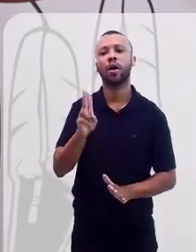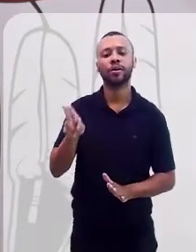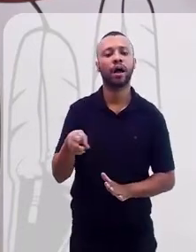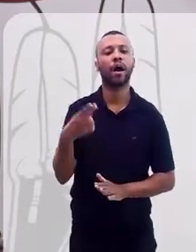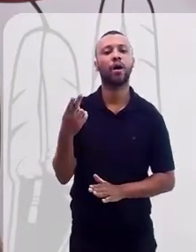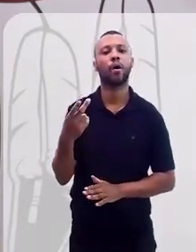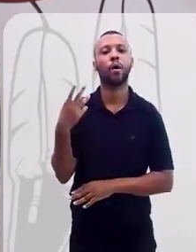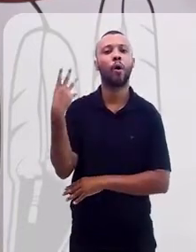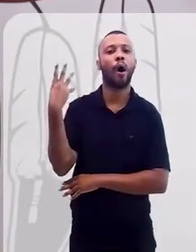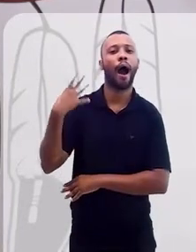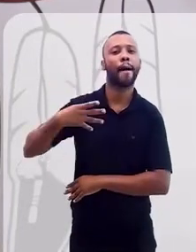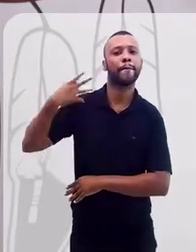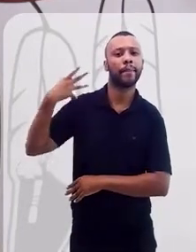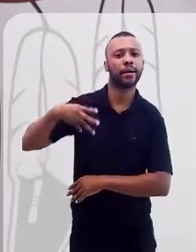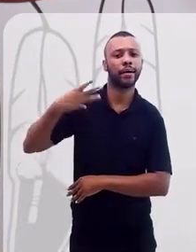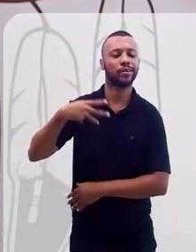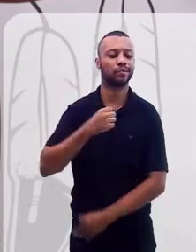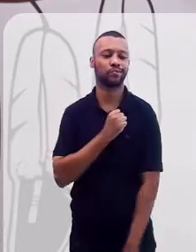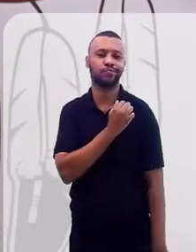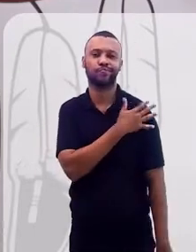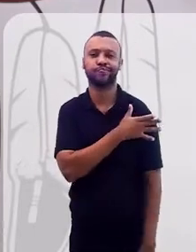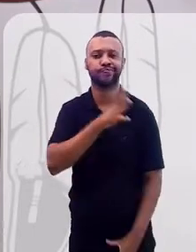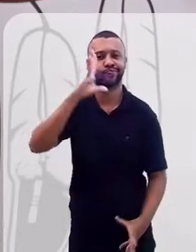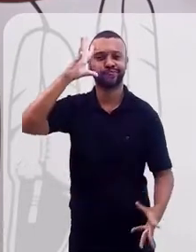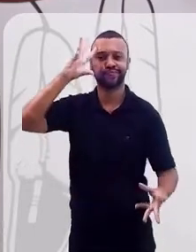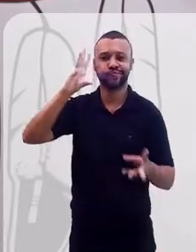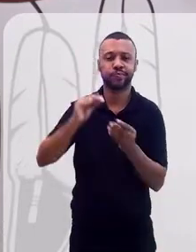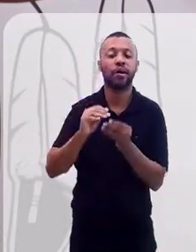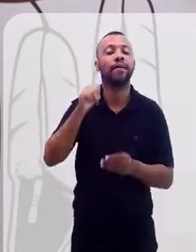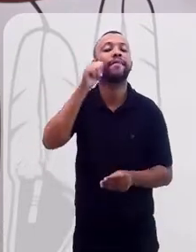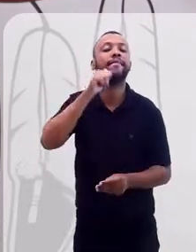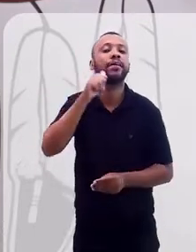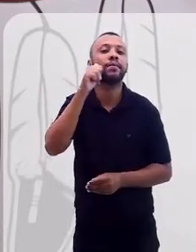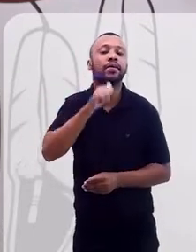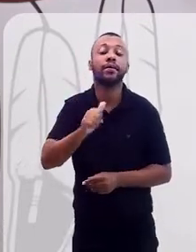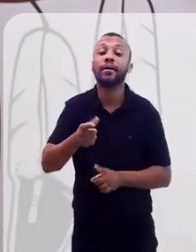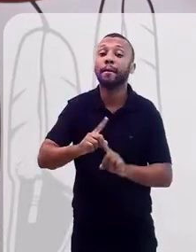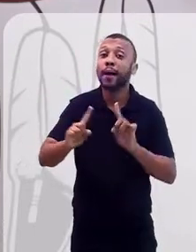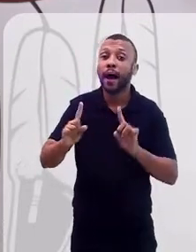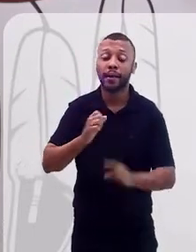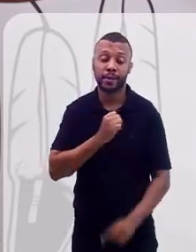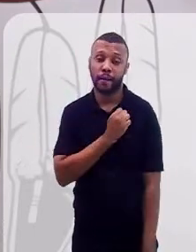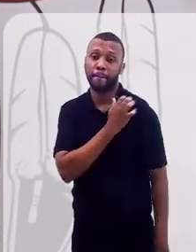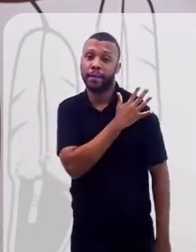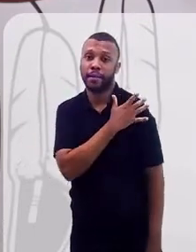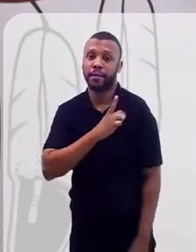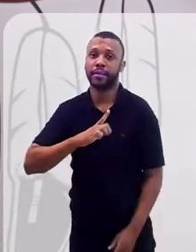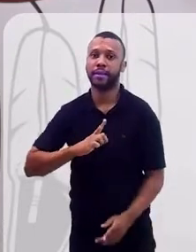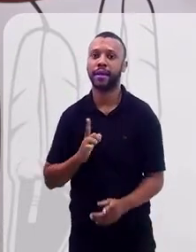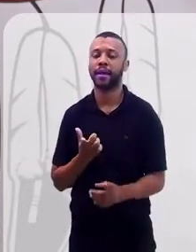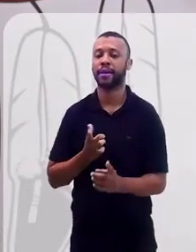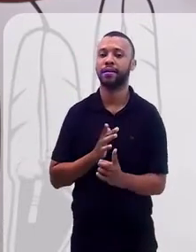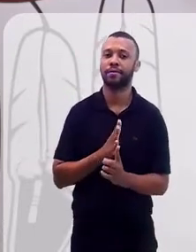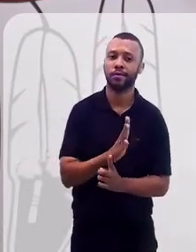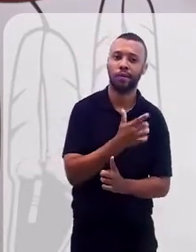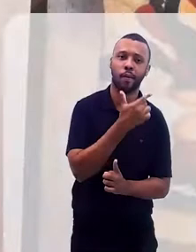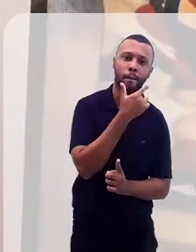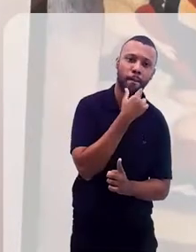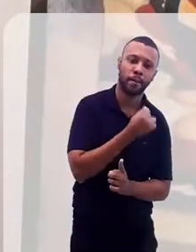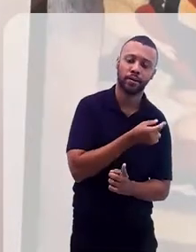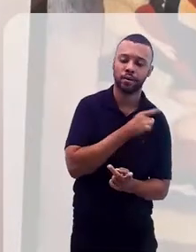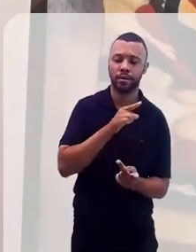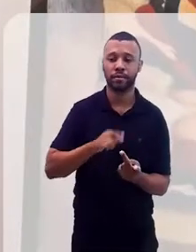a usar o abano feito de penas, que é mais feminino, né? Embora a pena tenha os dois